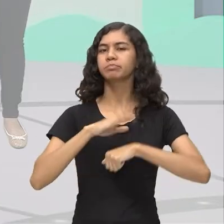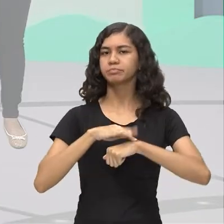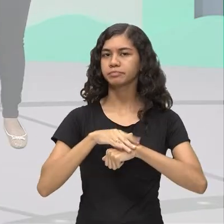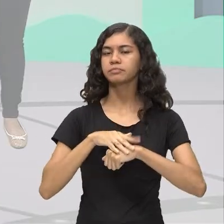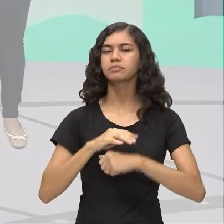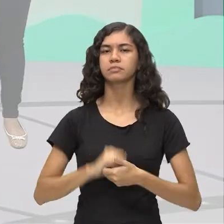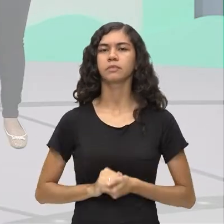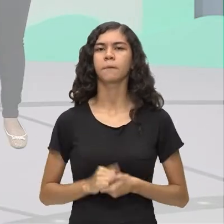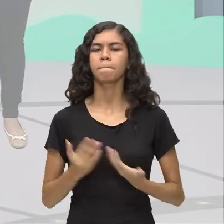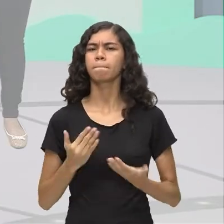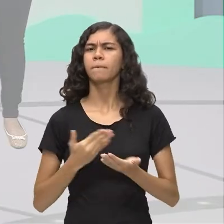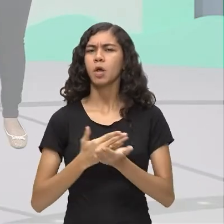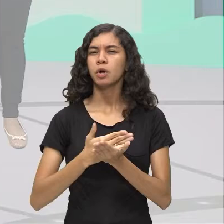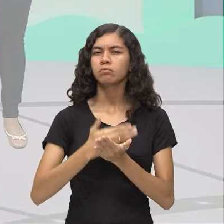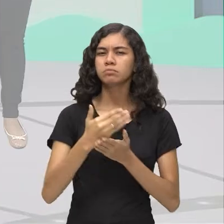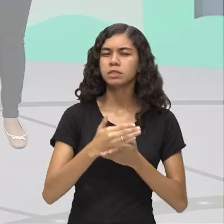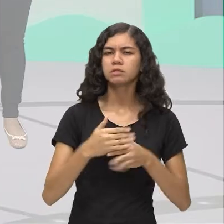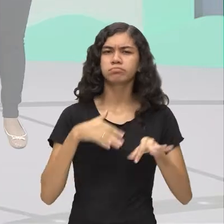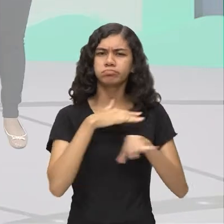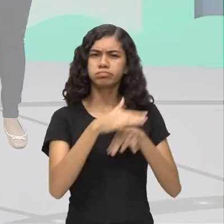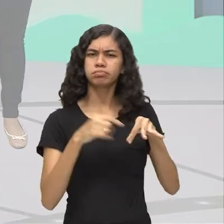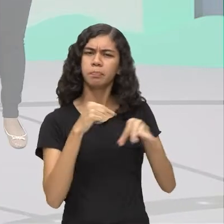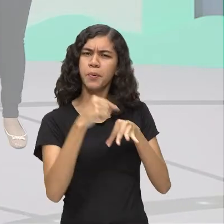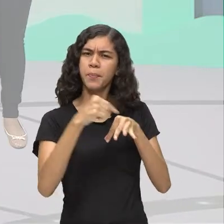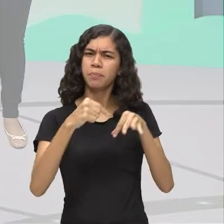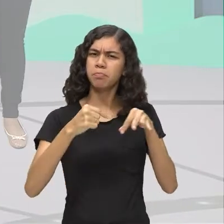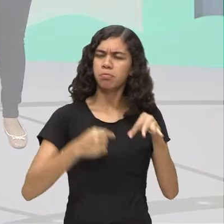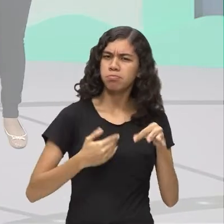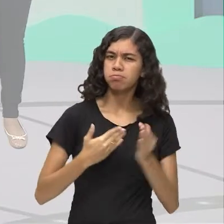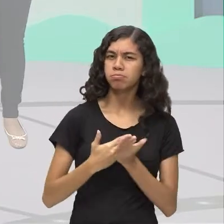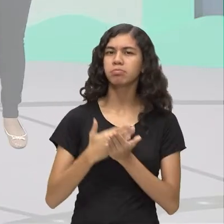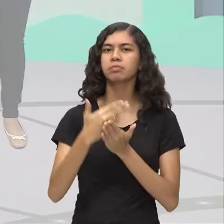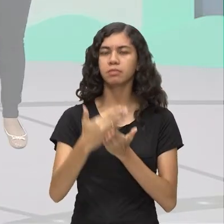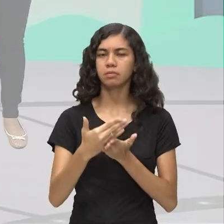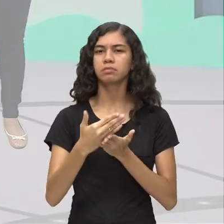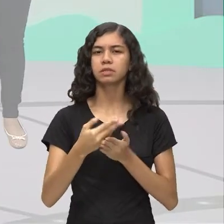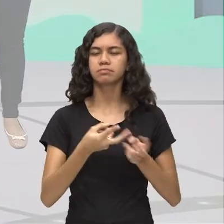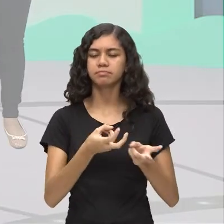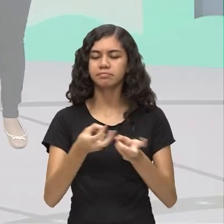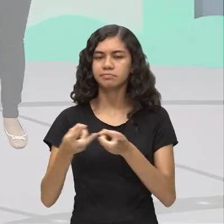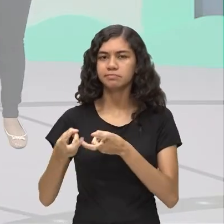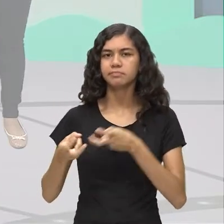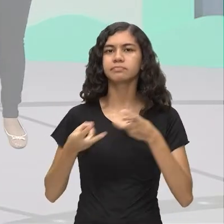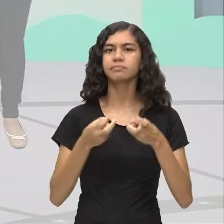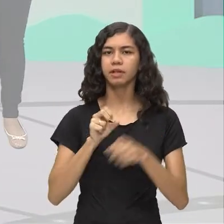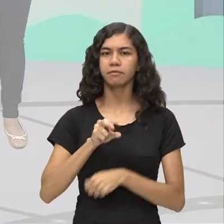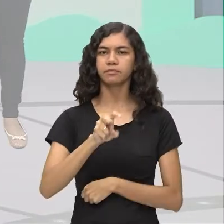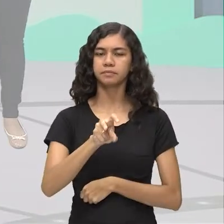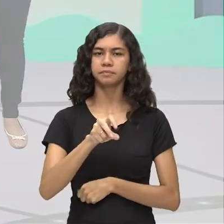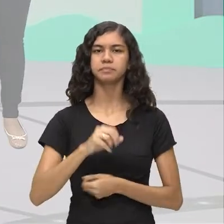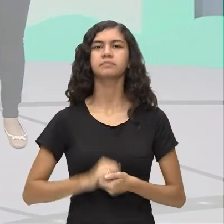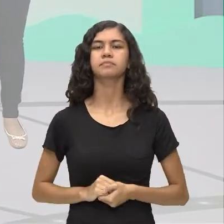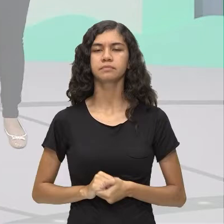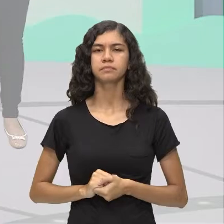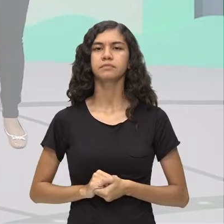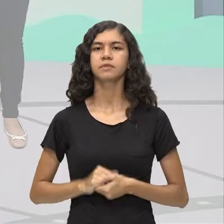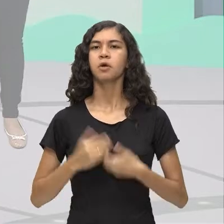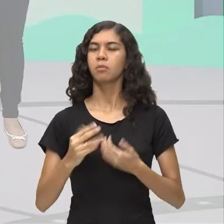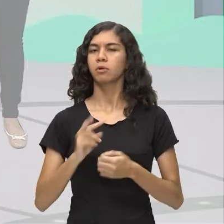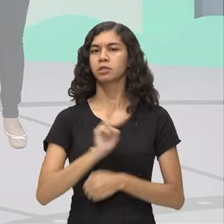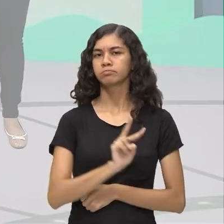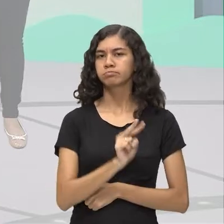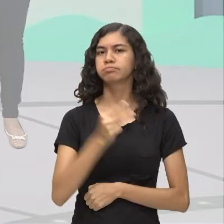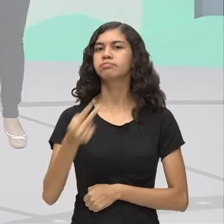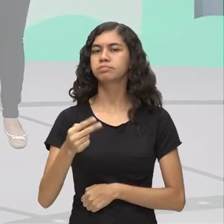vai causando pequenas verrugas na região genital, né? A gente vê aí o vírus. E aí a pessoa pode transmitir, né? A pessoa que